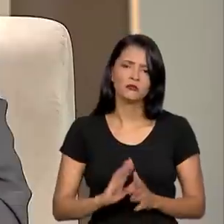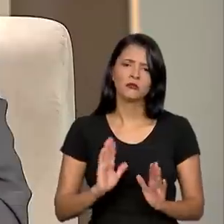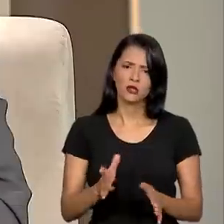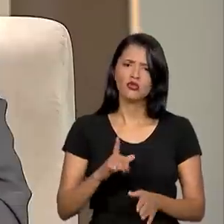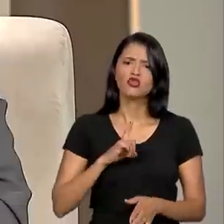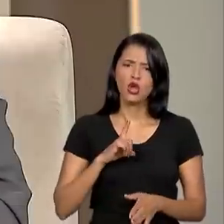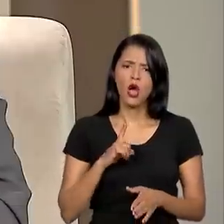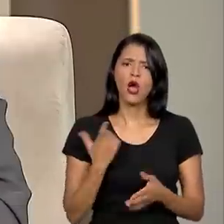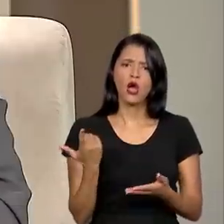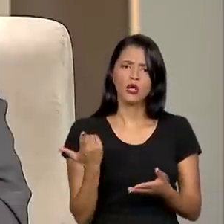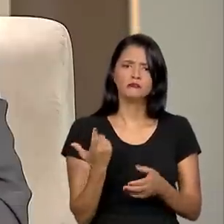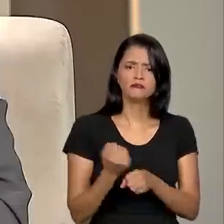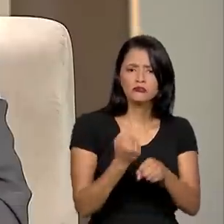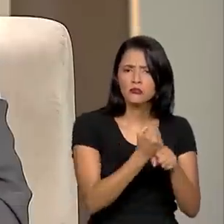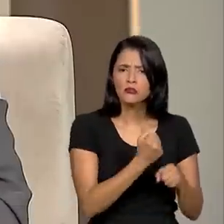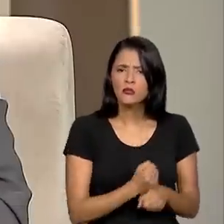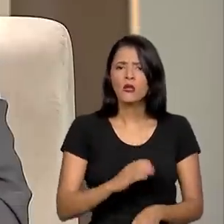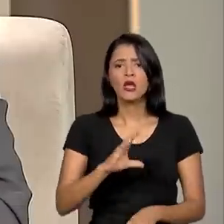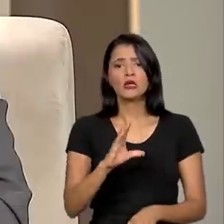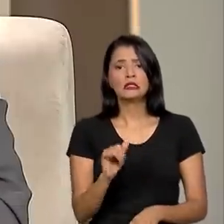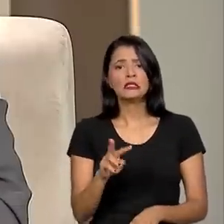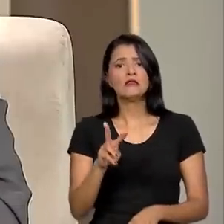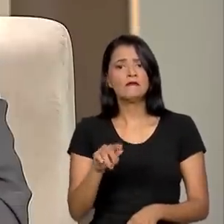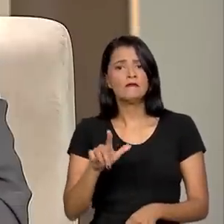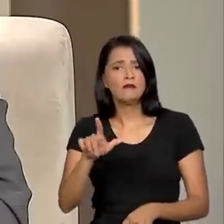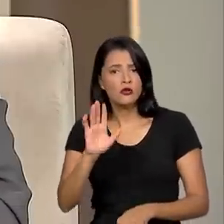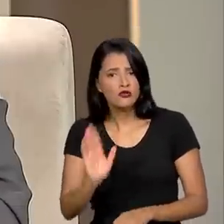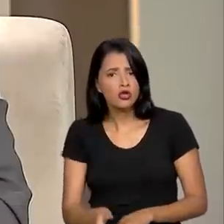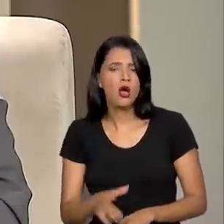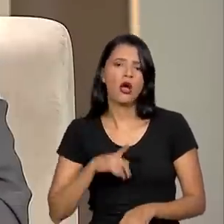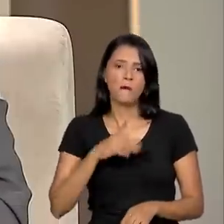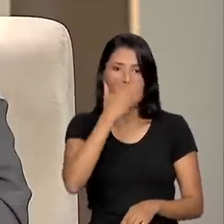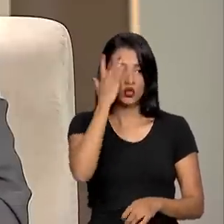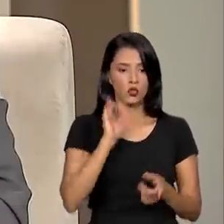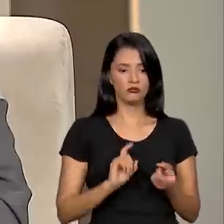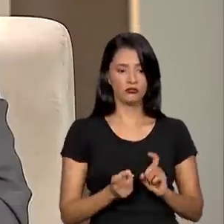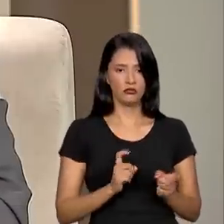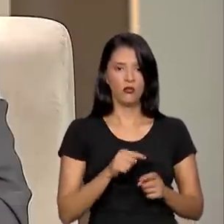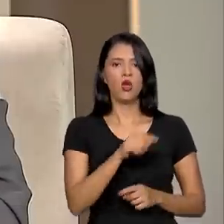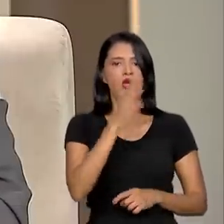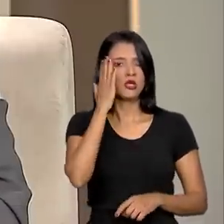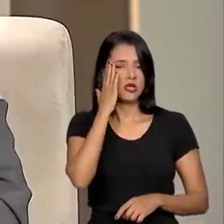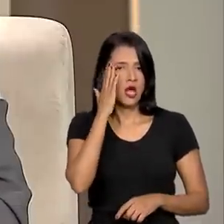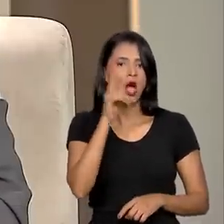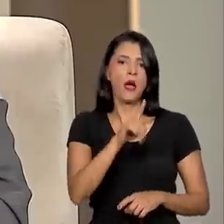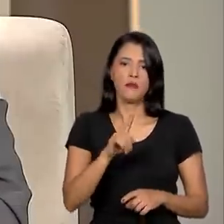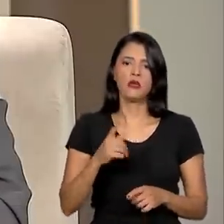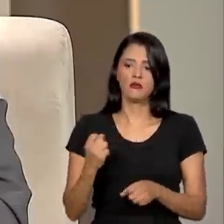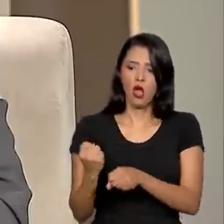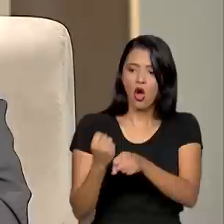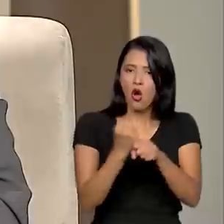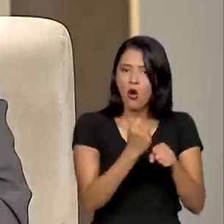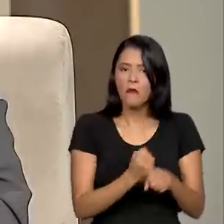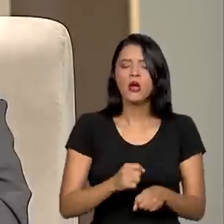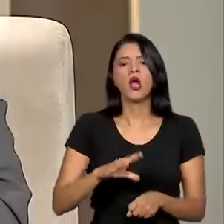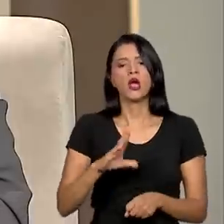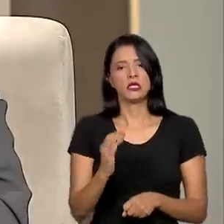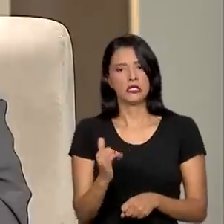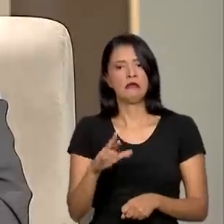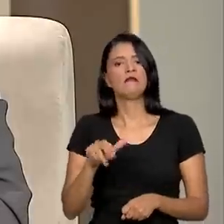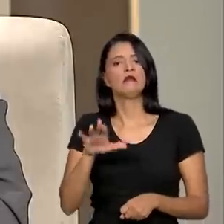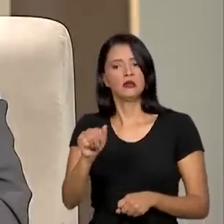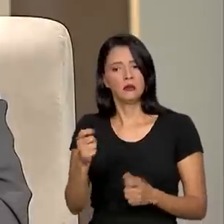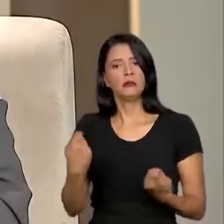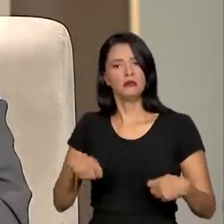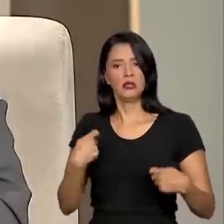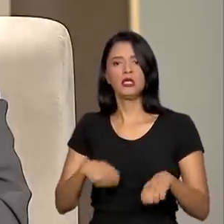estamos nas obras civis, quem é da administração pública sabe que obra civil leia-se, já obtemos orçamento para poder começar